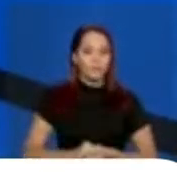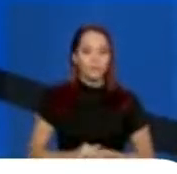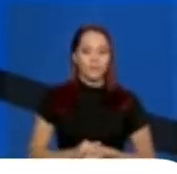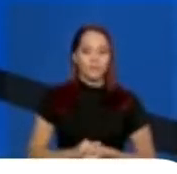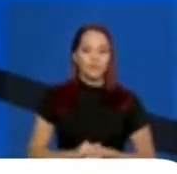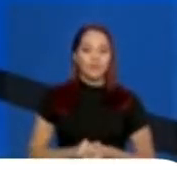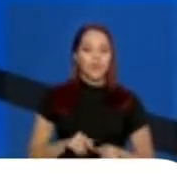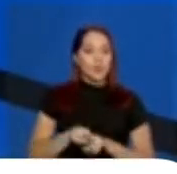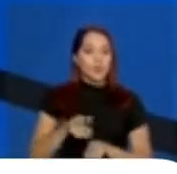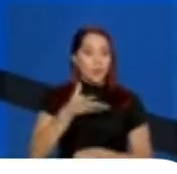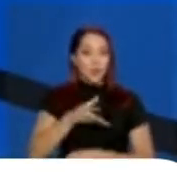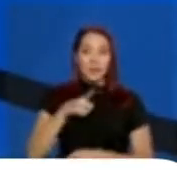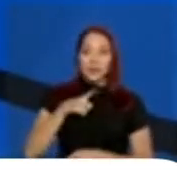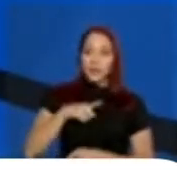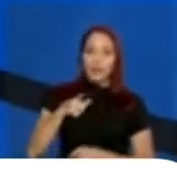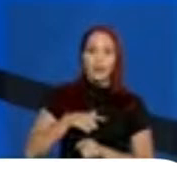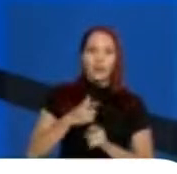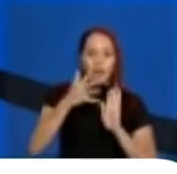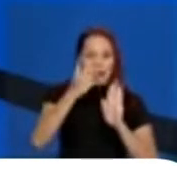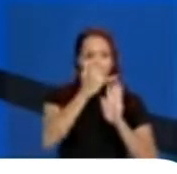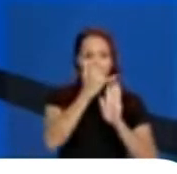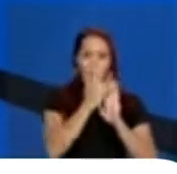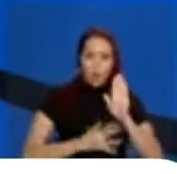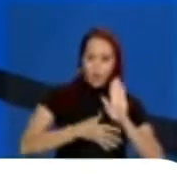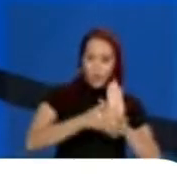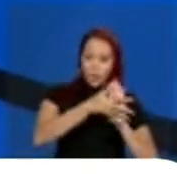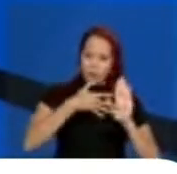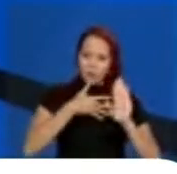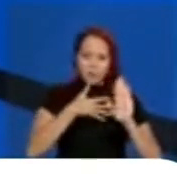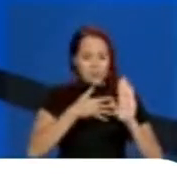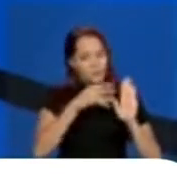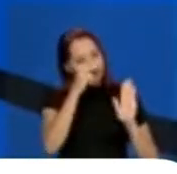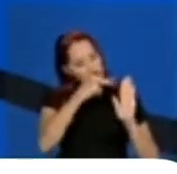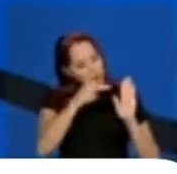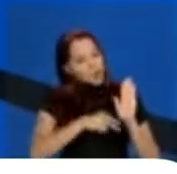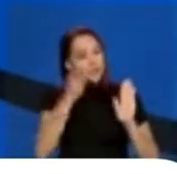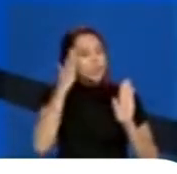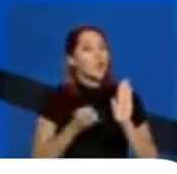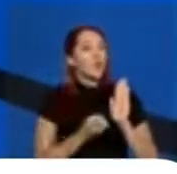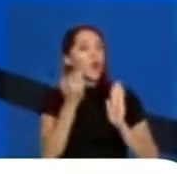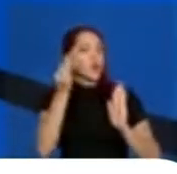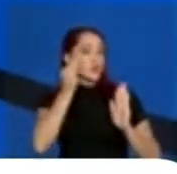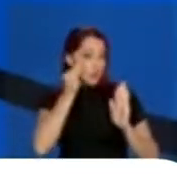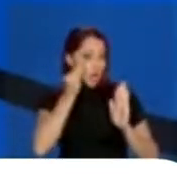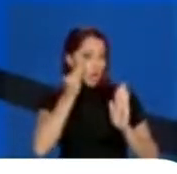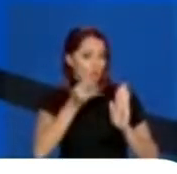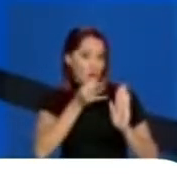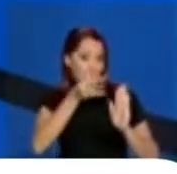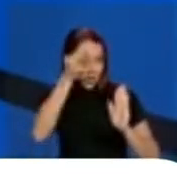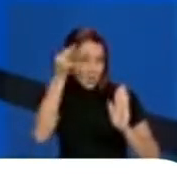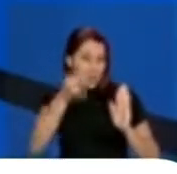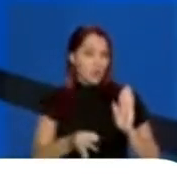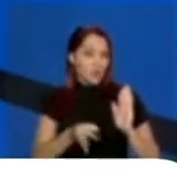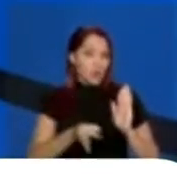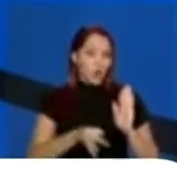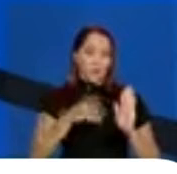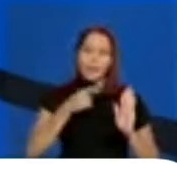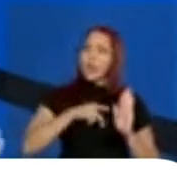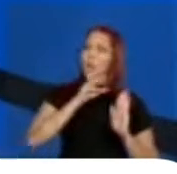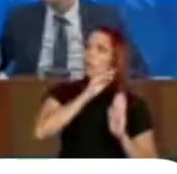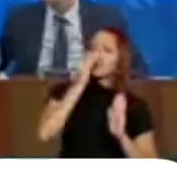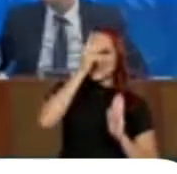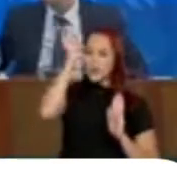de ter acesso ao cronograma de entrega desses testes e saber quantos testes a pasta considera ideal para uma testagem ampla no